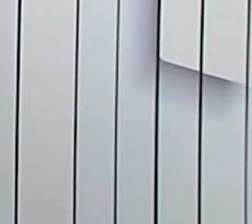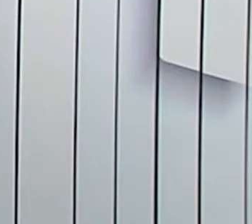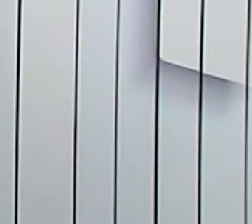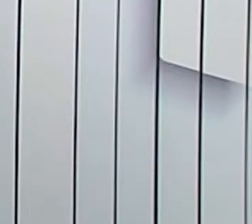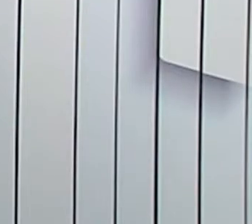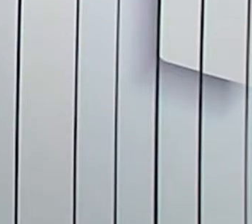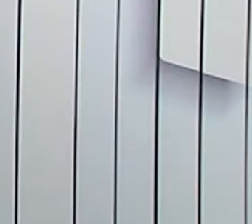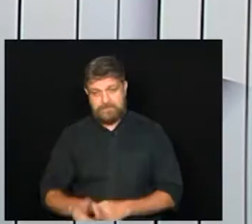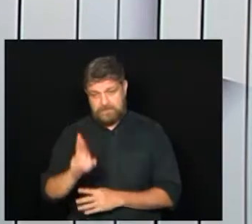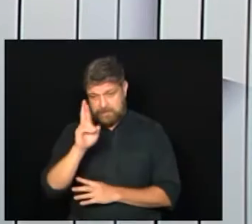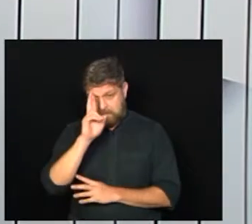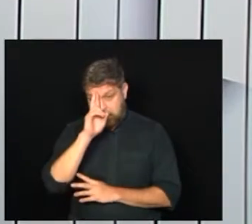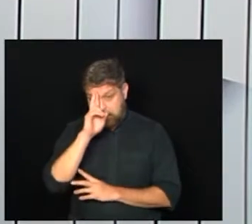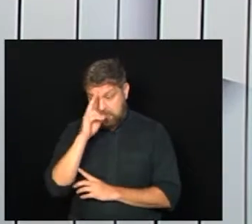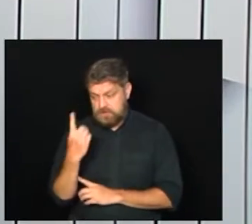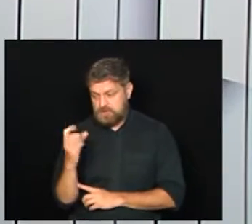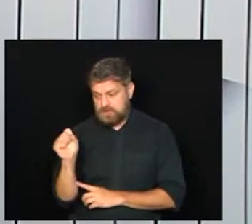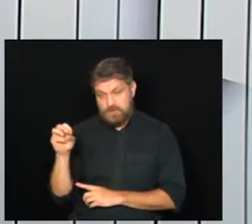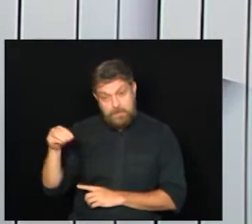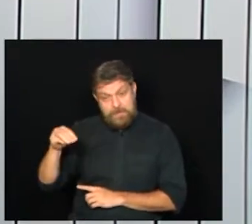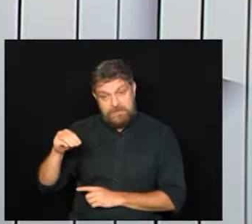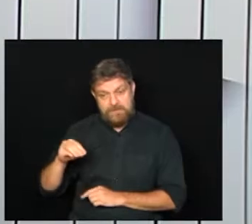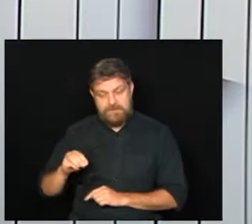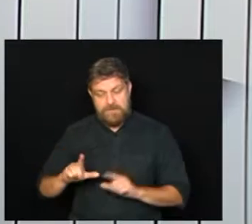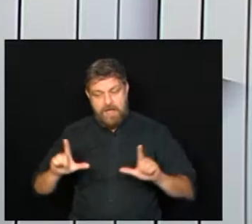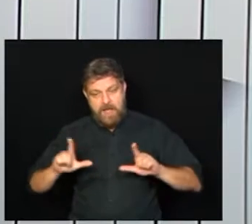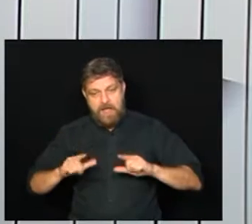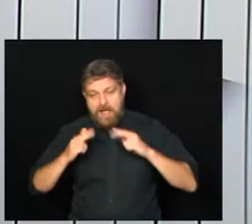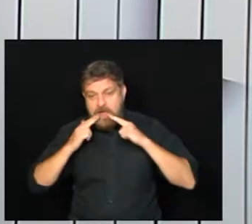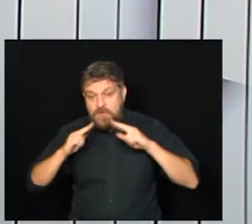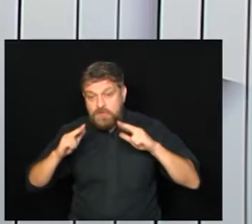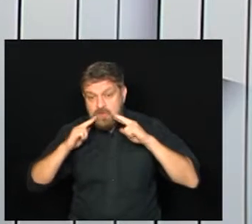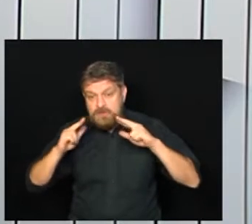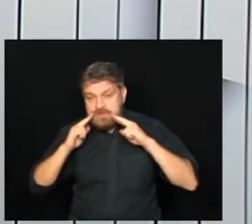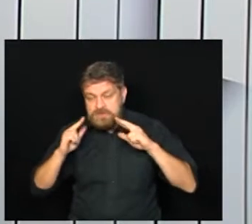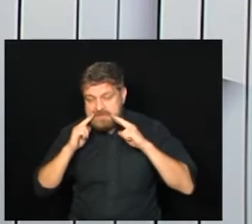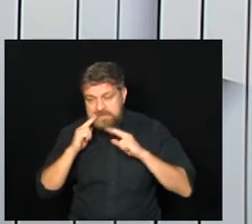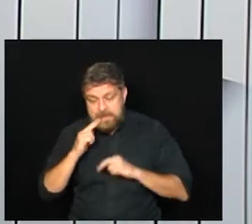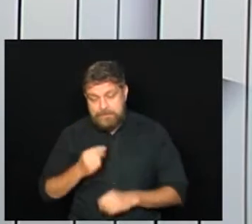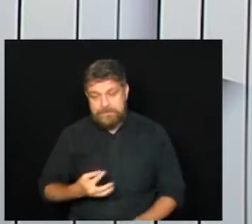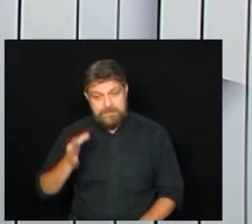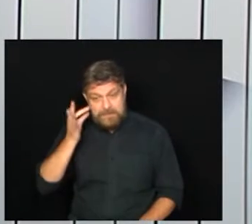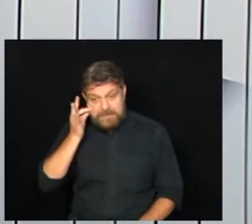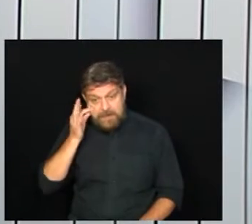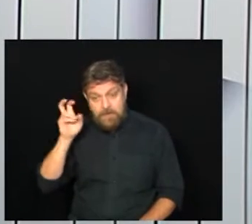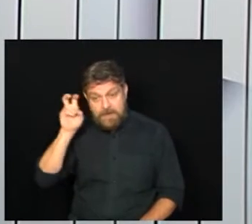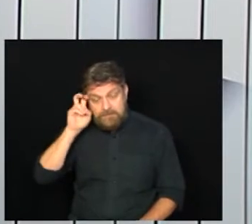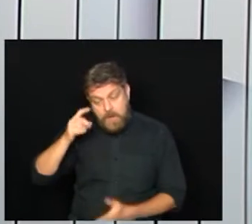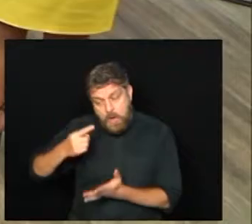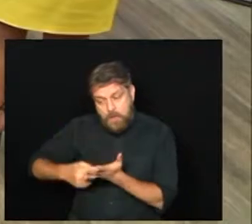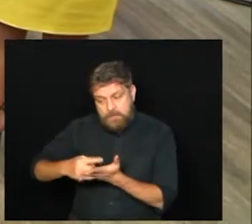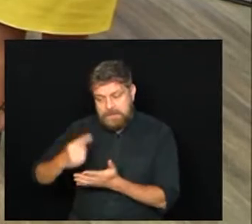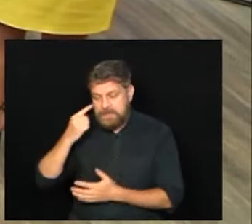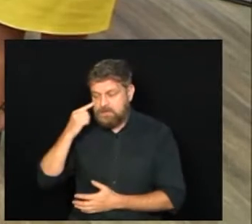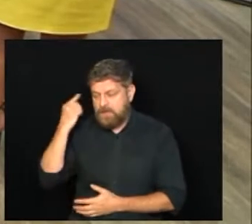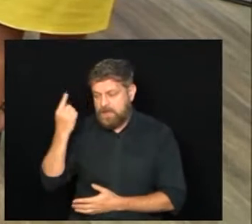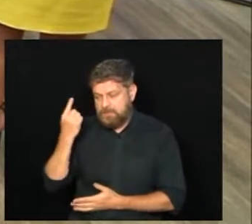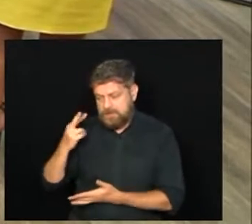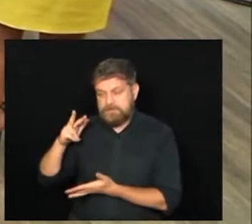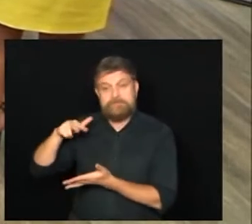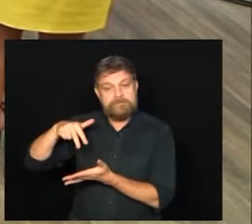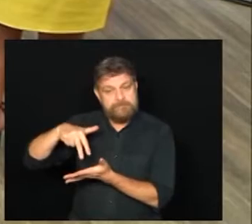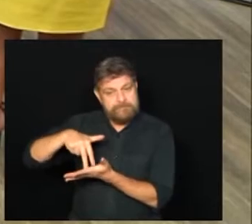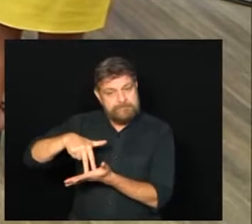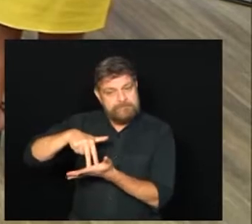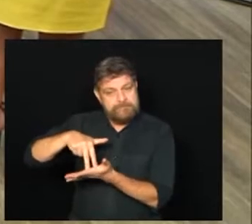Meio-dia e 18, Câmara Notícia de volta ao vivo nesta quinta-feira. Como combinado, o Mirna Abreu já está aqui nos nossos estúdios e